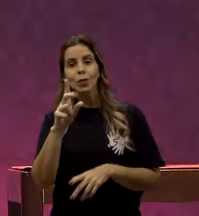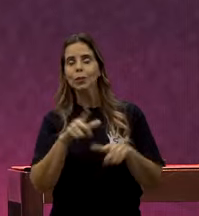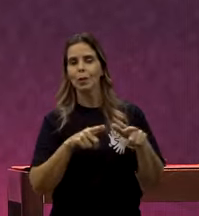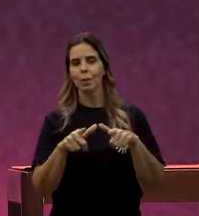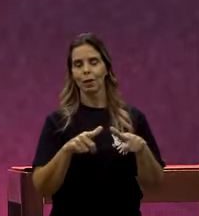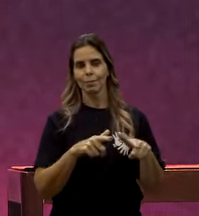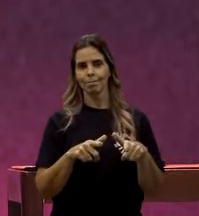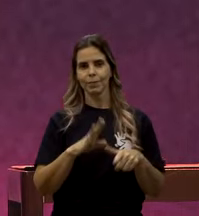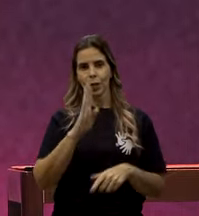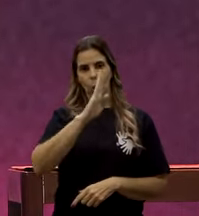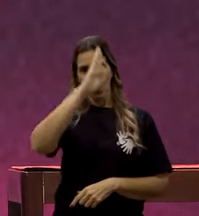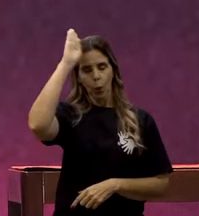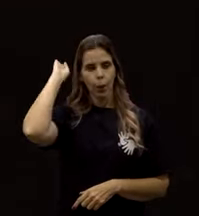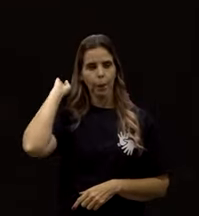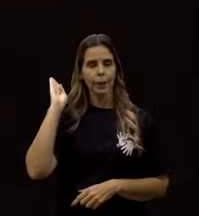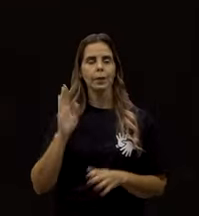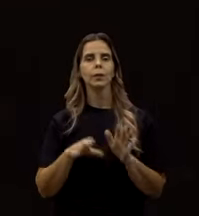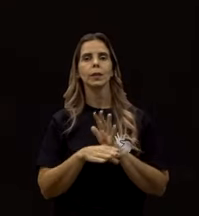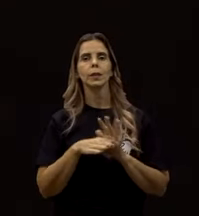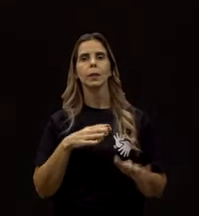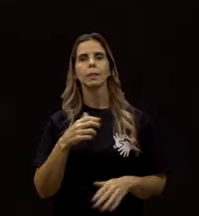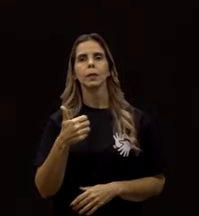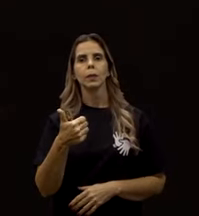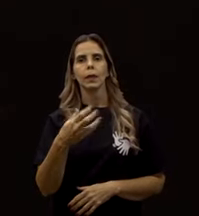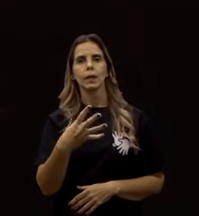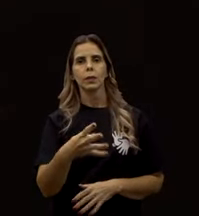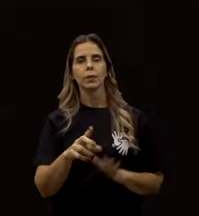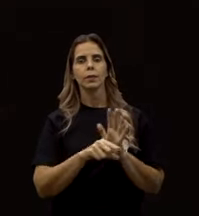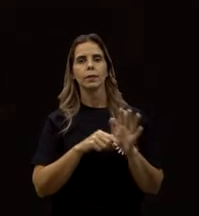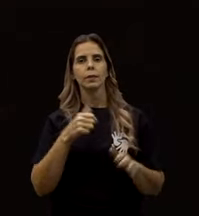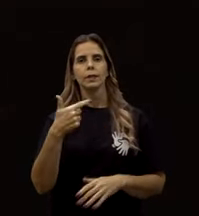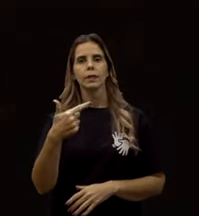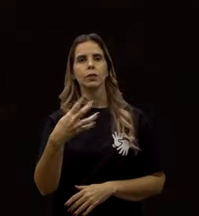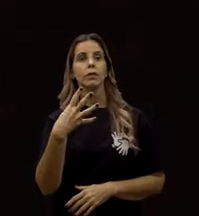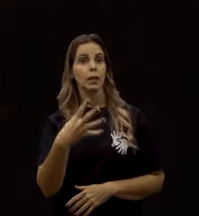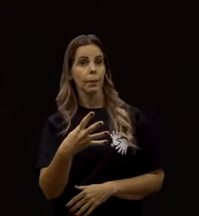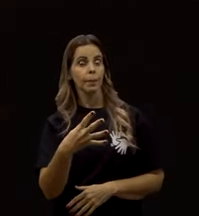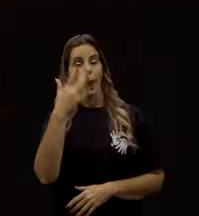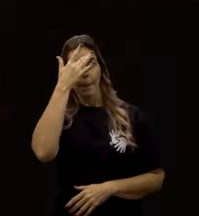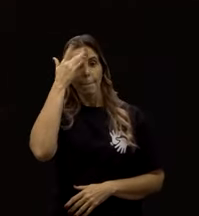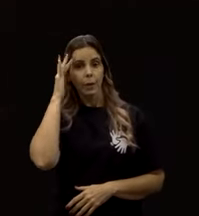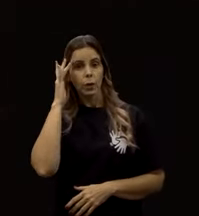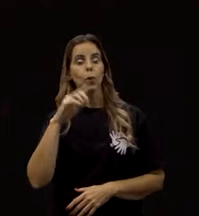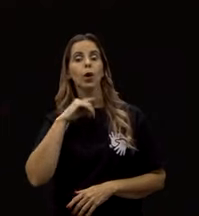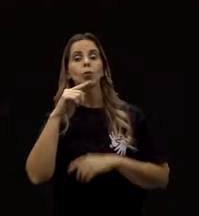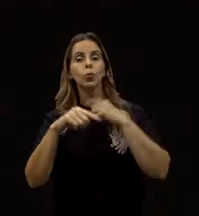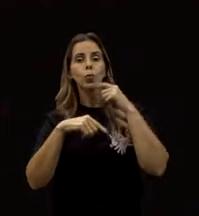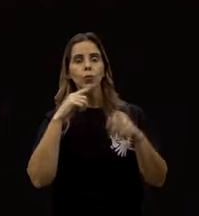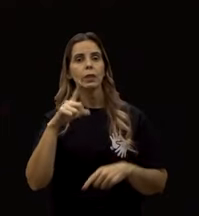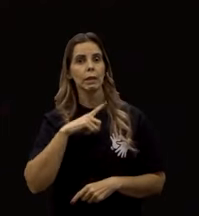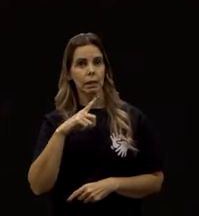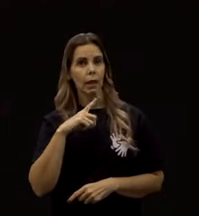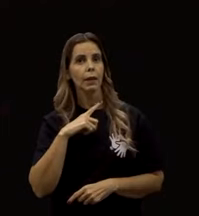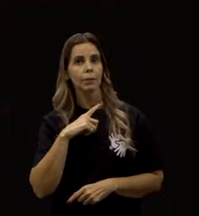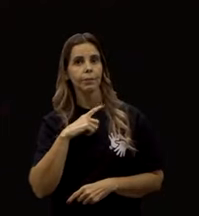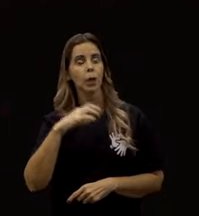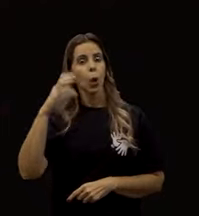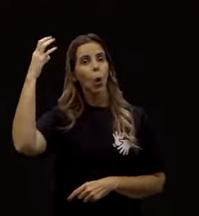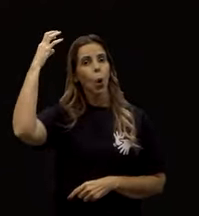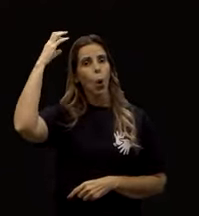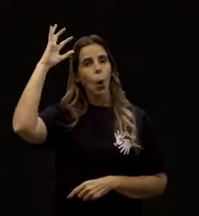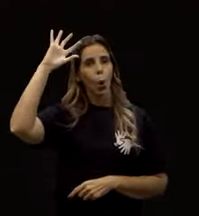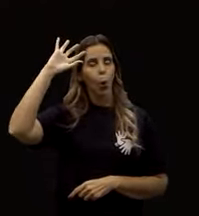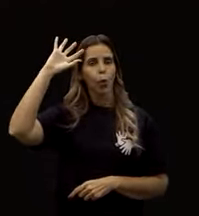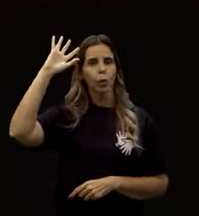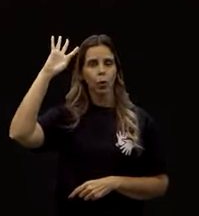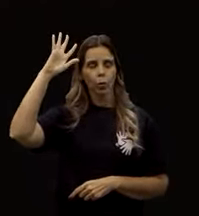14 Versículo 23 Paulo diz assim mas o que aquele que tem dúvida é condenado se comer porque não come com fé diga comigo